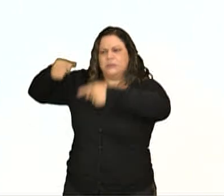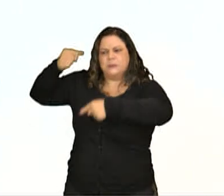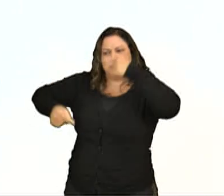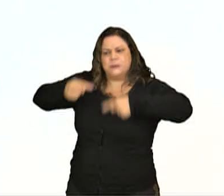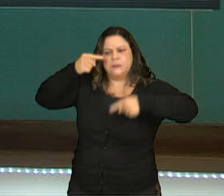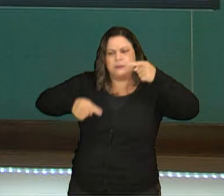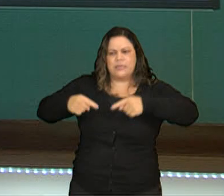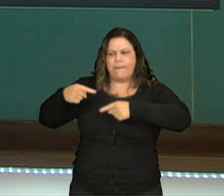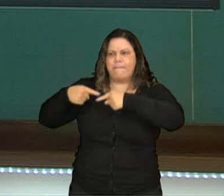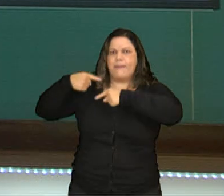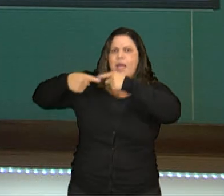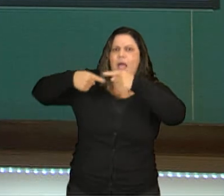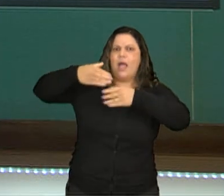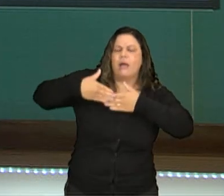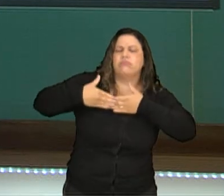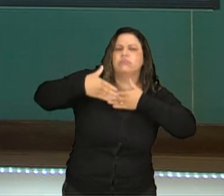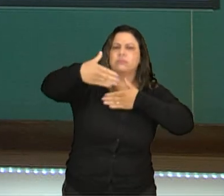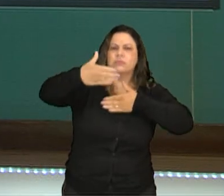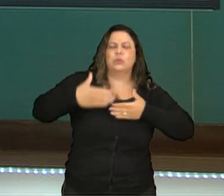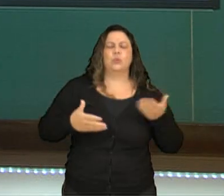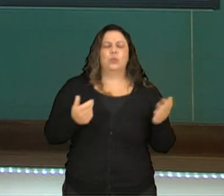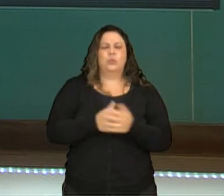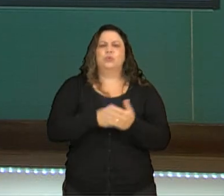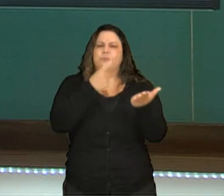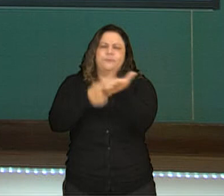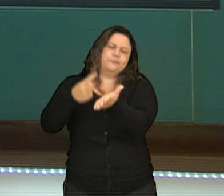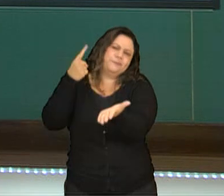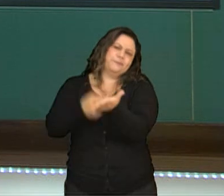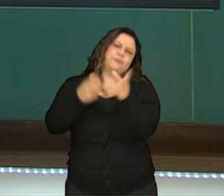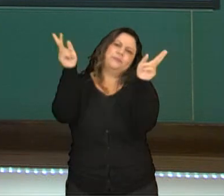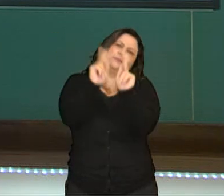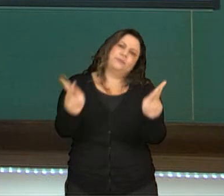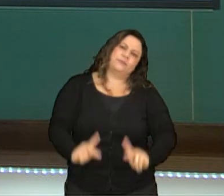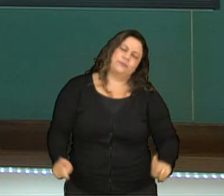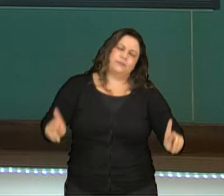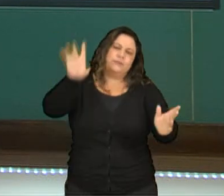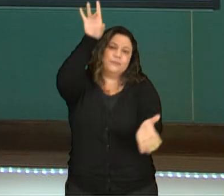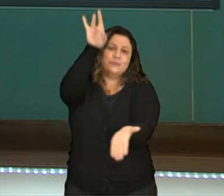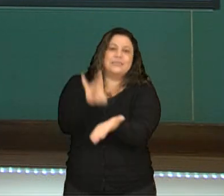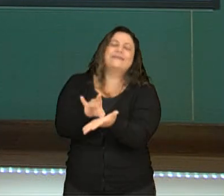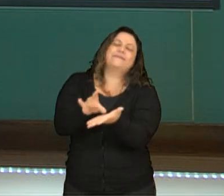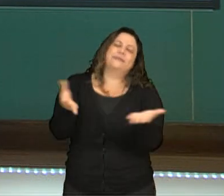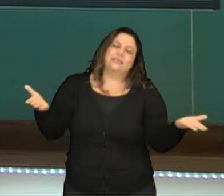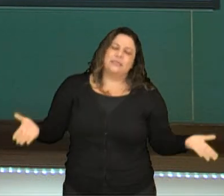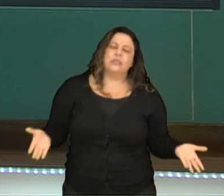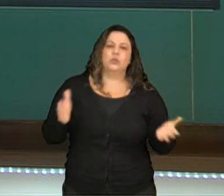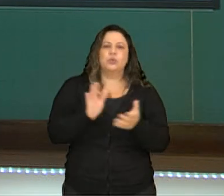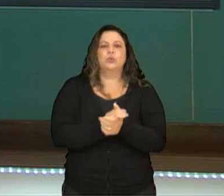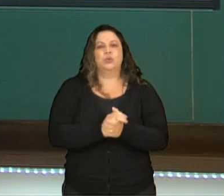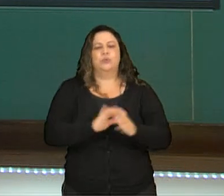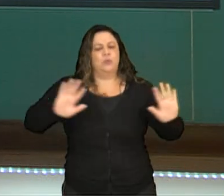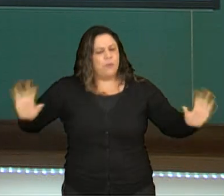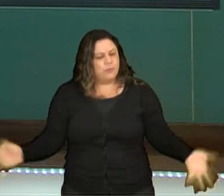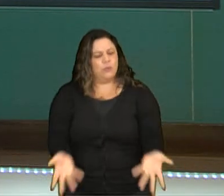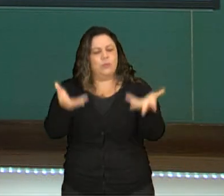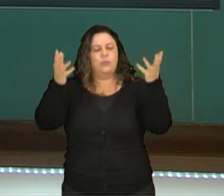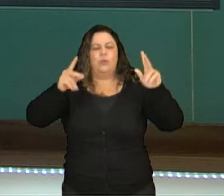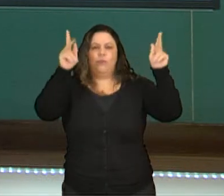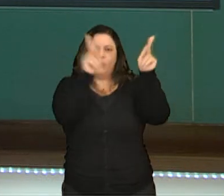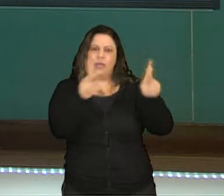estar longe de chegar em um acordo de paz, um acordo efetivo mesmo, que promova a paz na